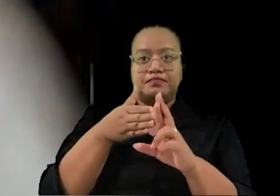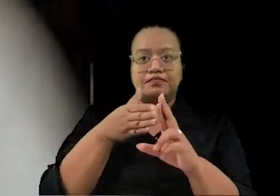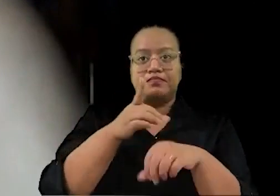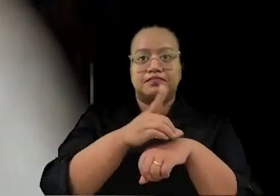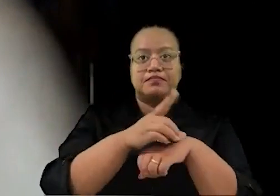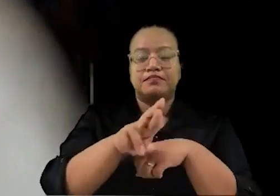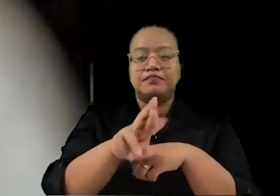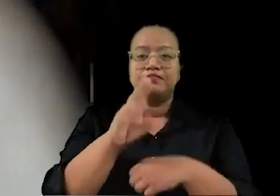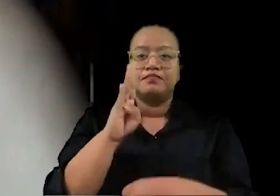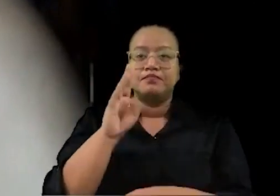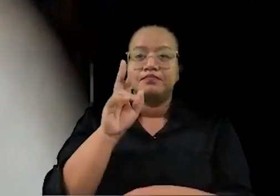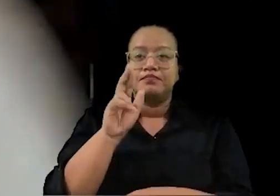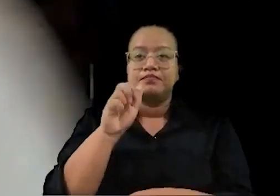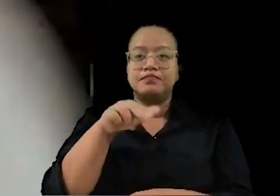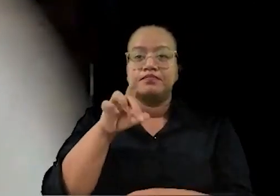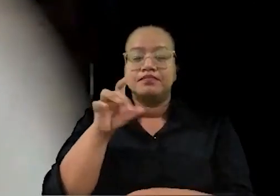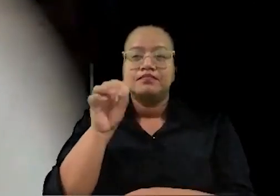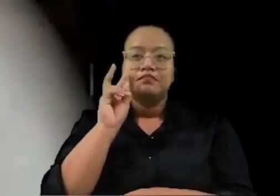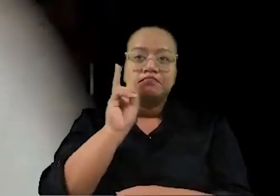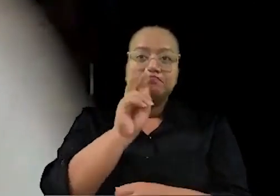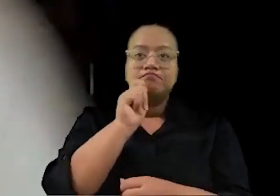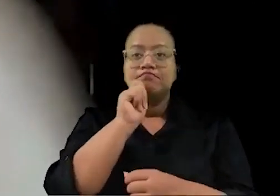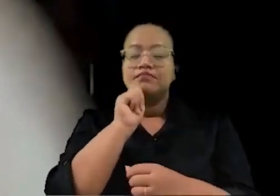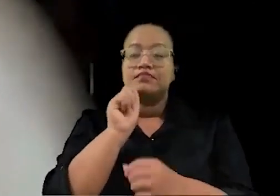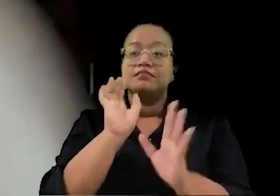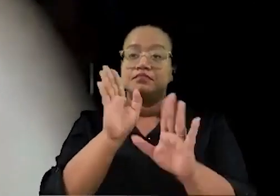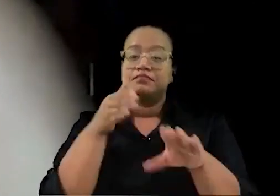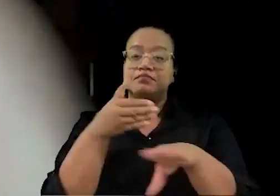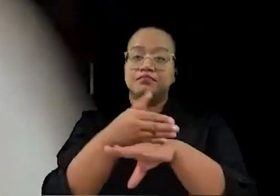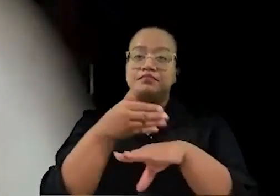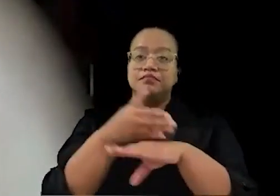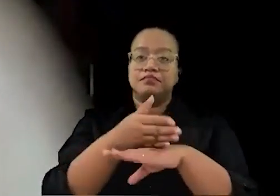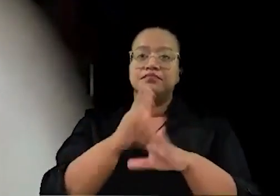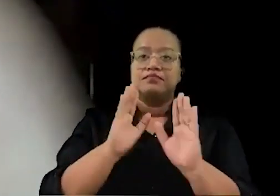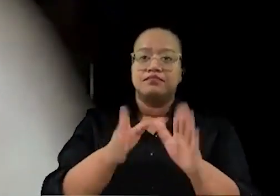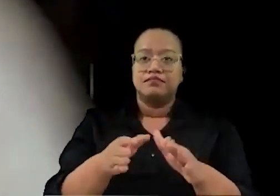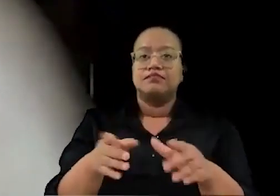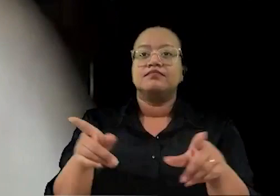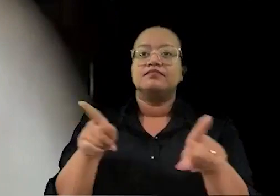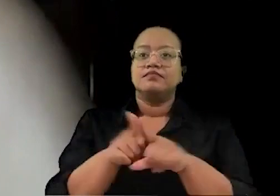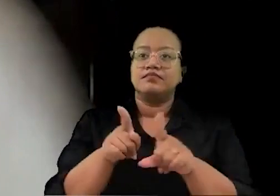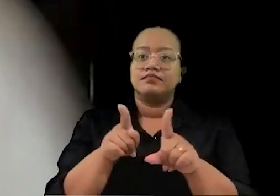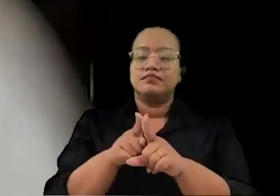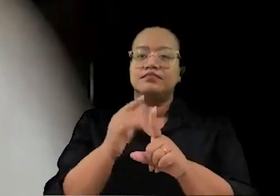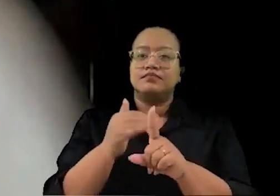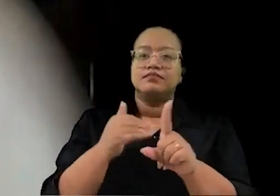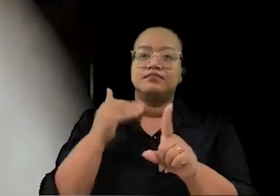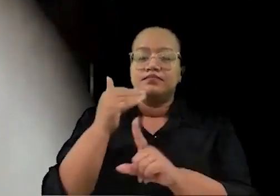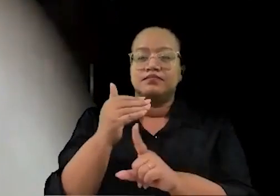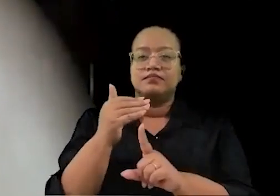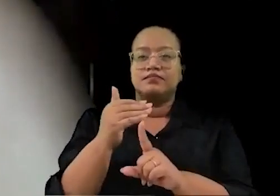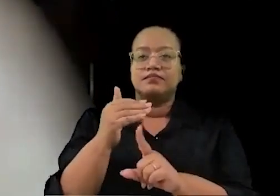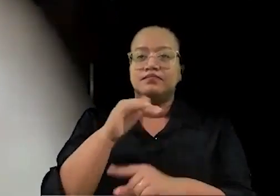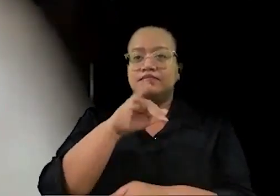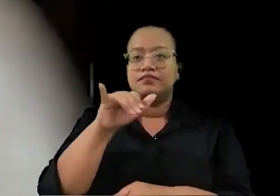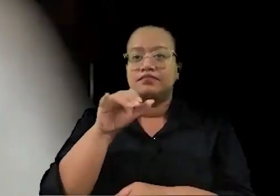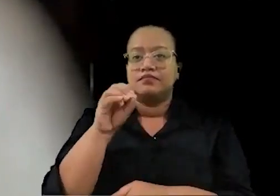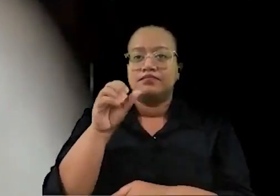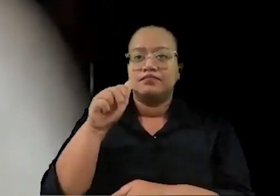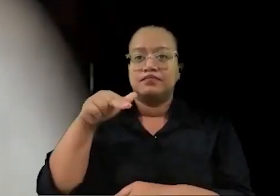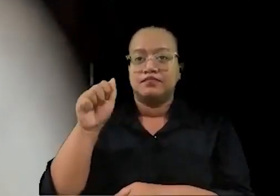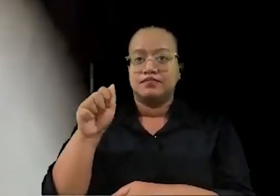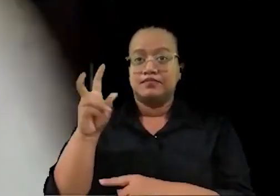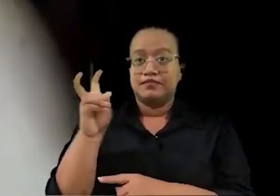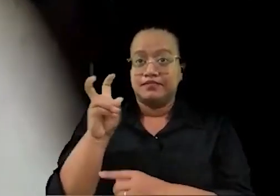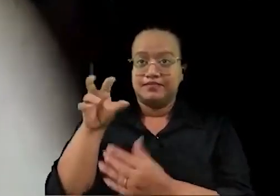mas já está aqui conosco, e a desembargadora Joana, da quinta região. Nós